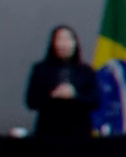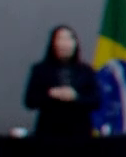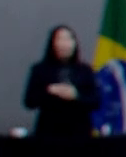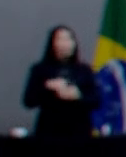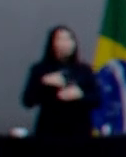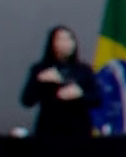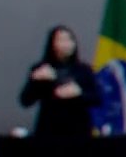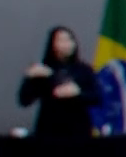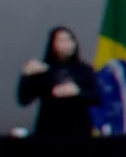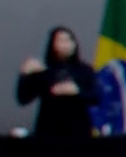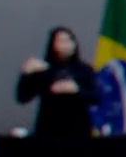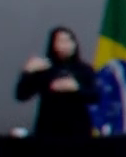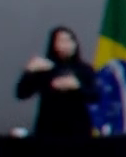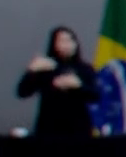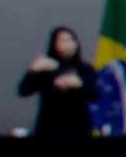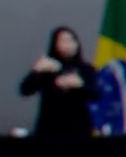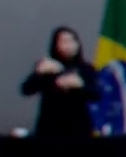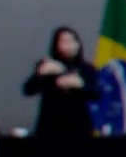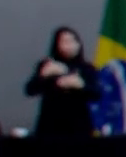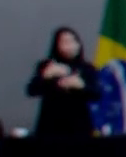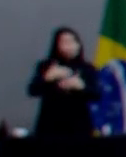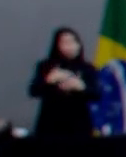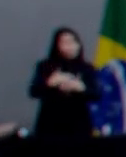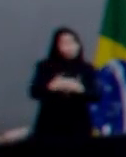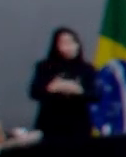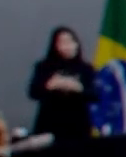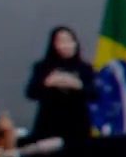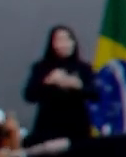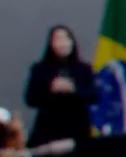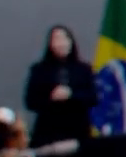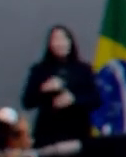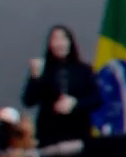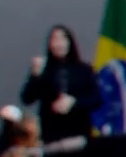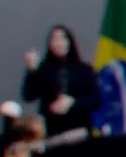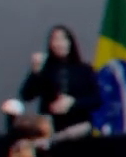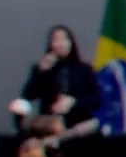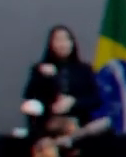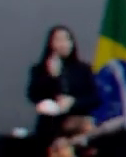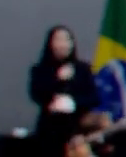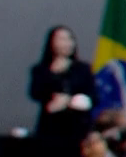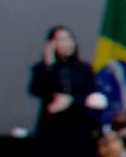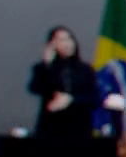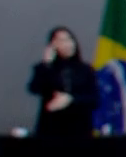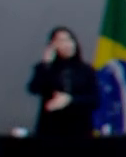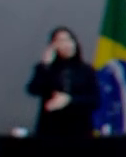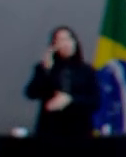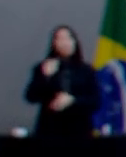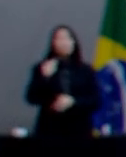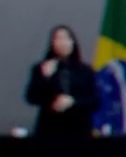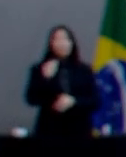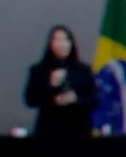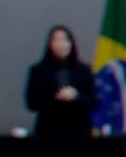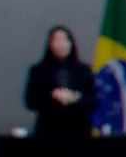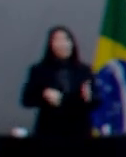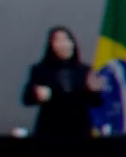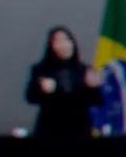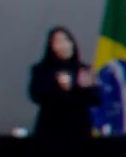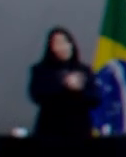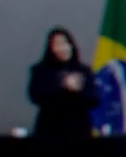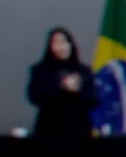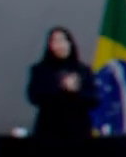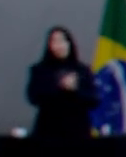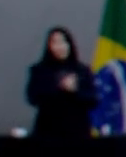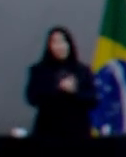seminário internacional realizado pelo Superior Tribunal de Justiça discute cidadania plural com foco nos direitos das pessoas